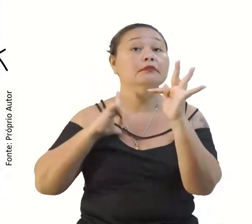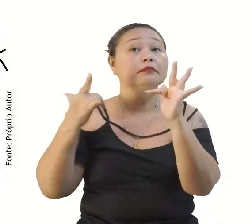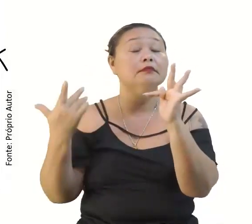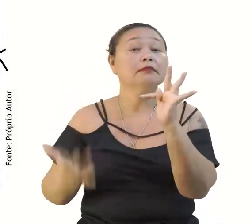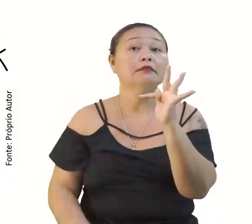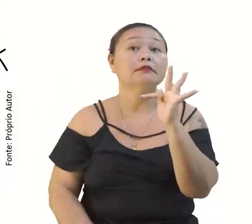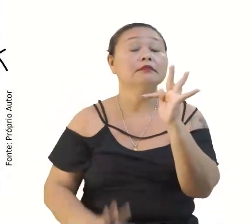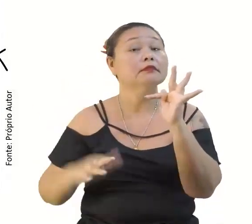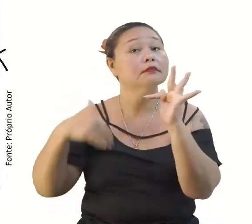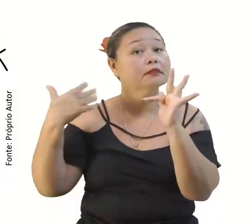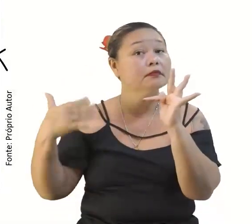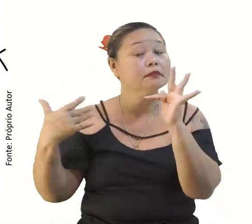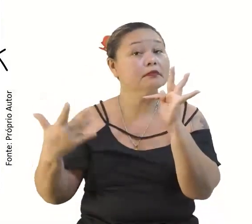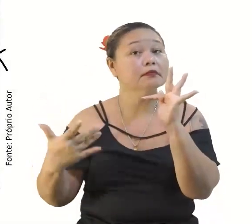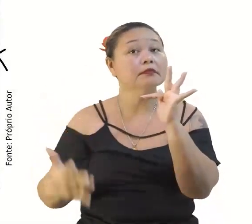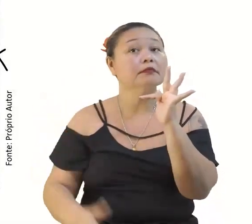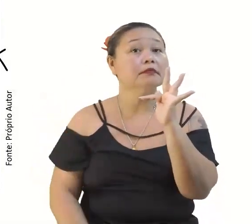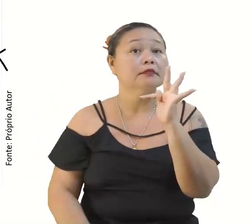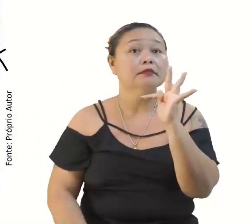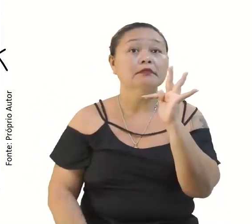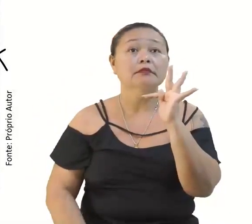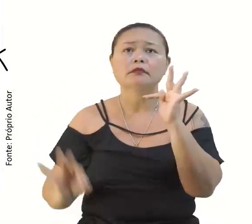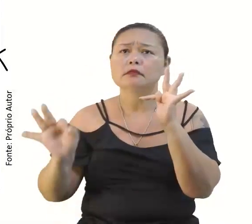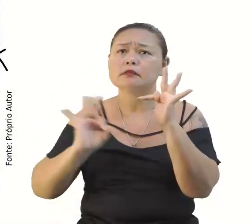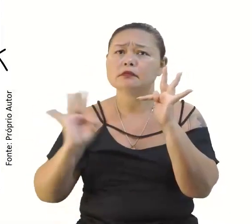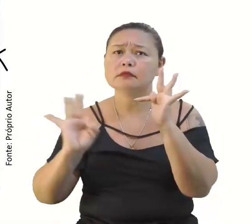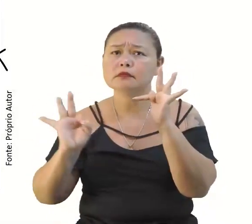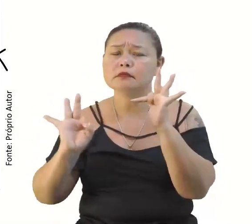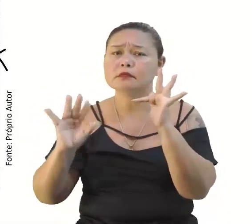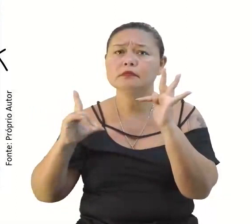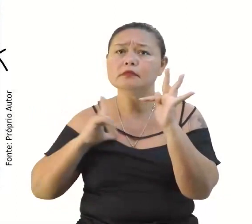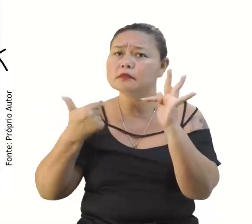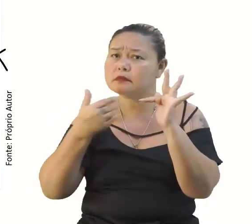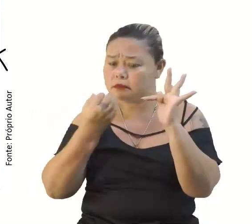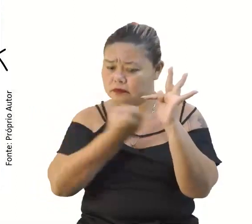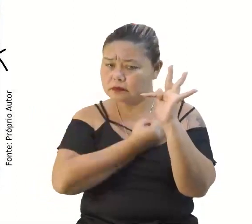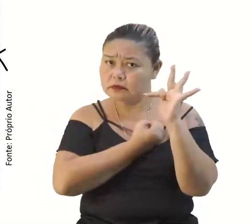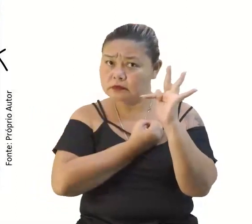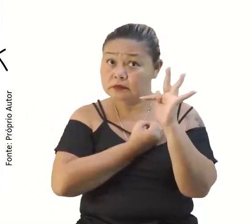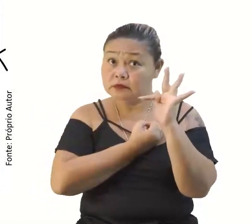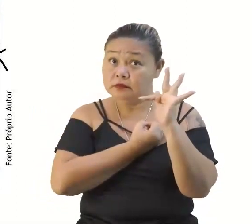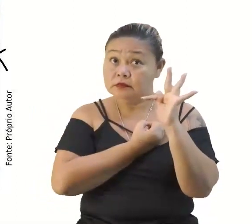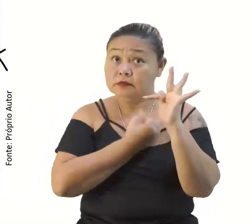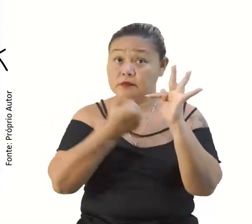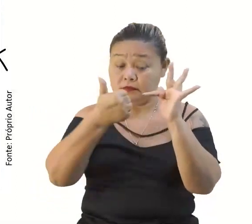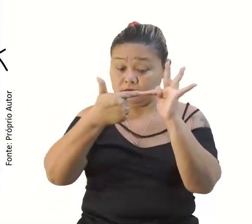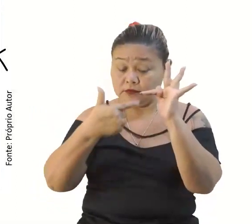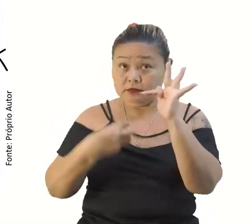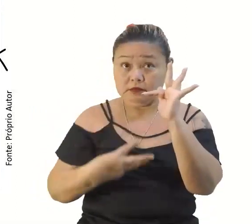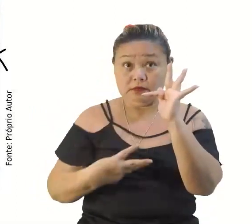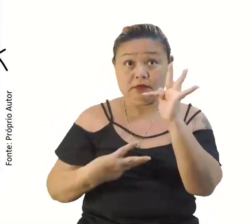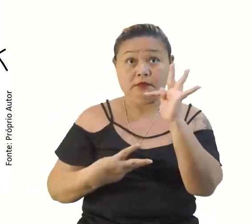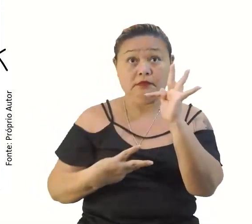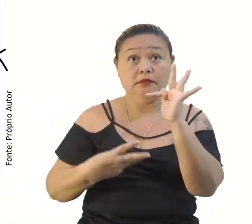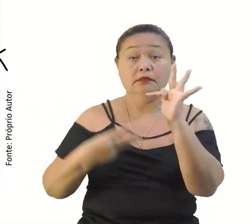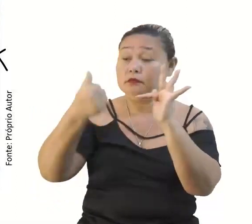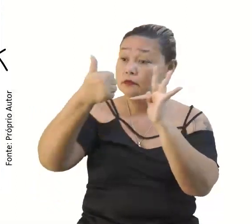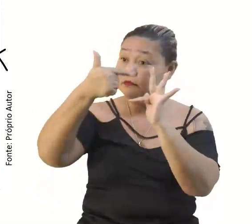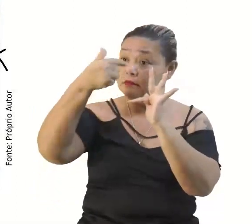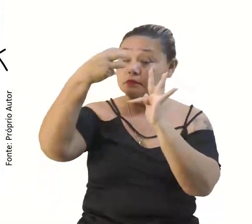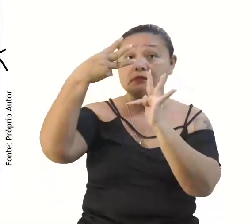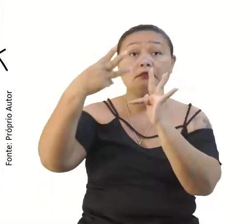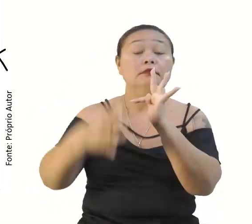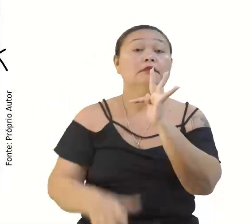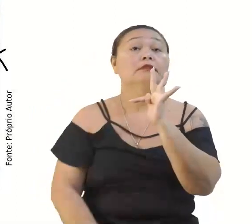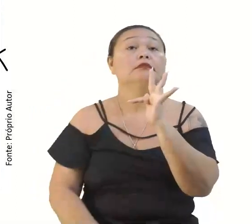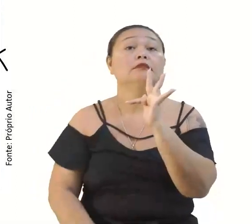E assim a gente vai. Não tem os valores? Você coloca. Não. Que é o menos 1. Tá.